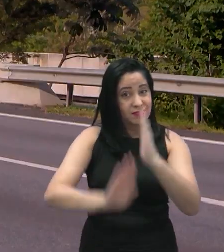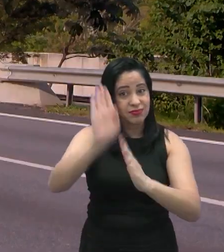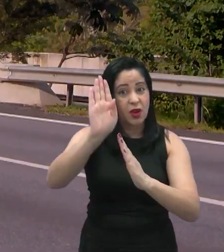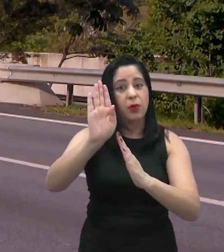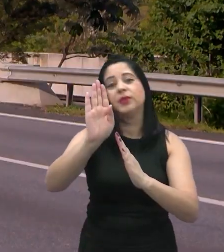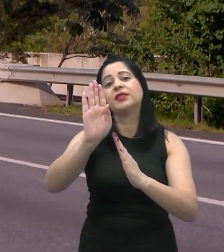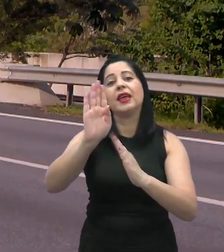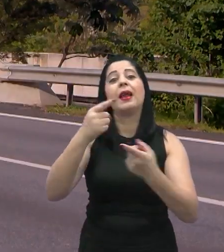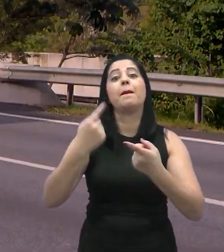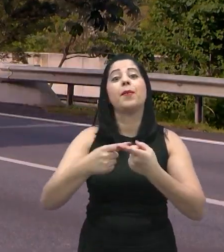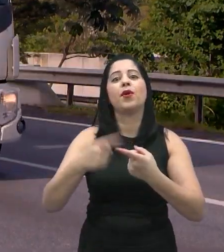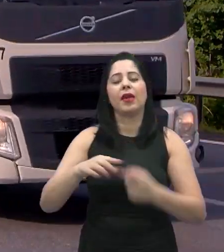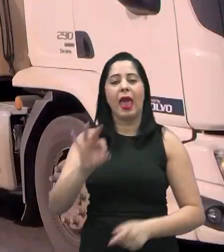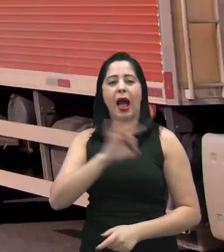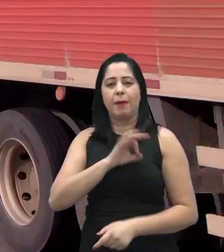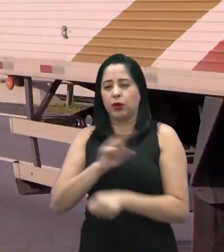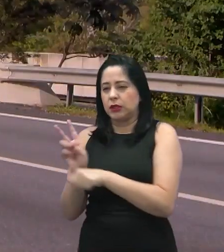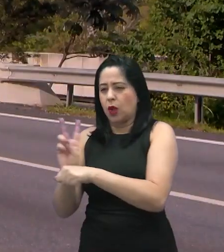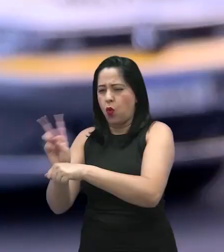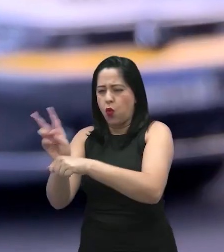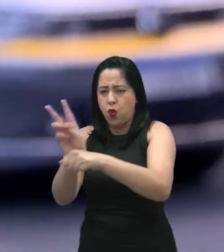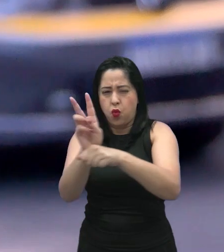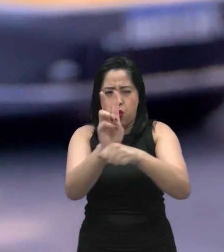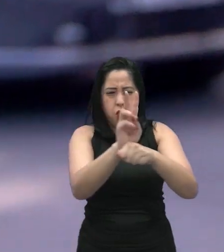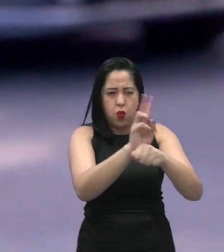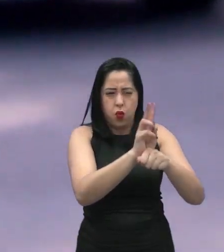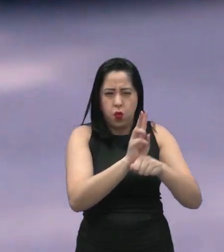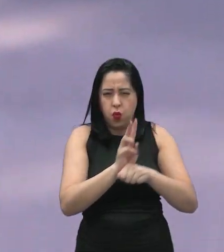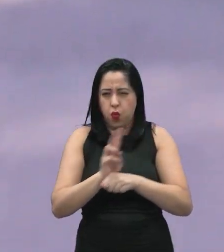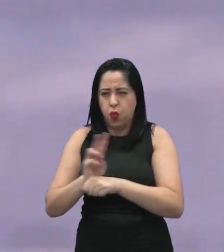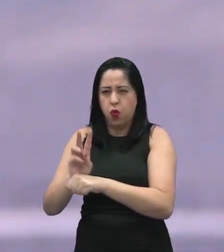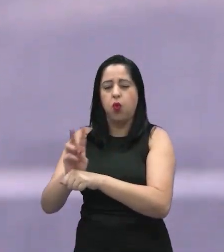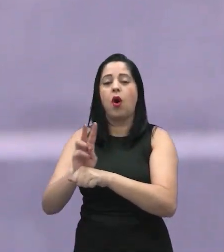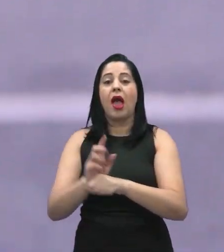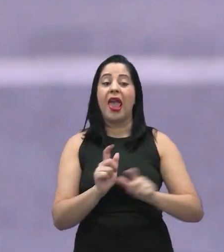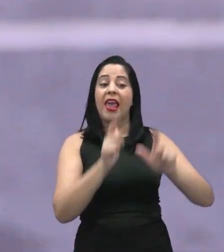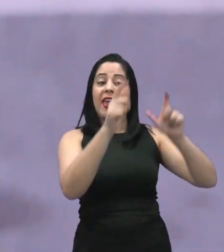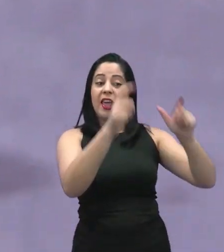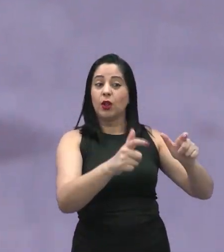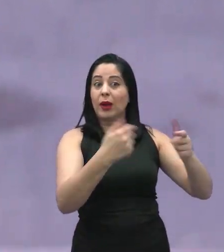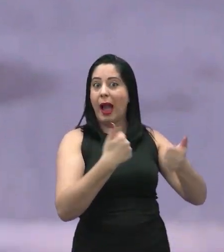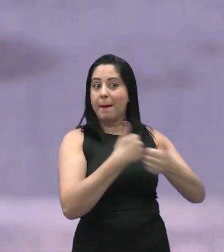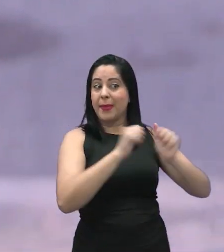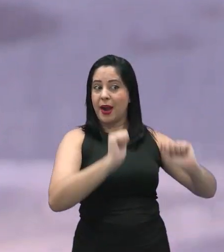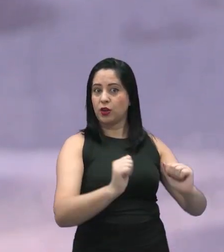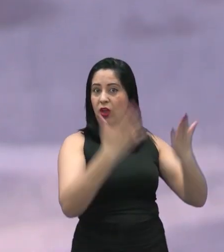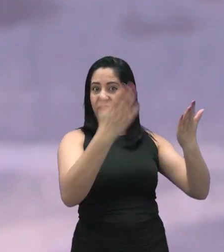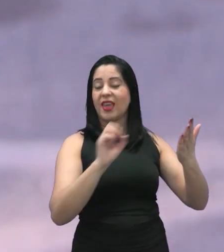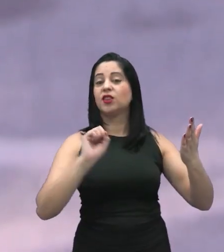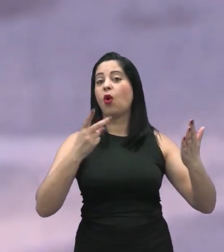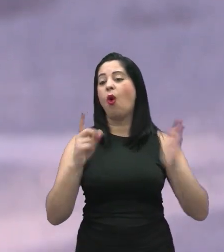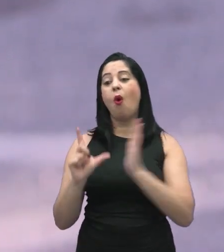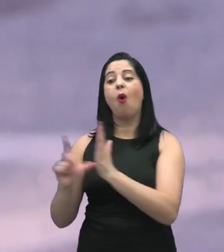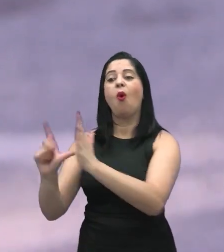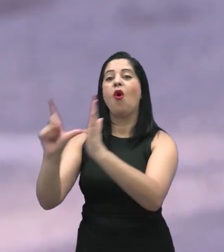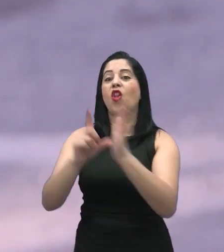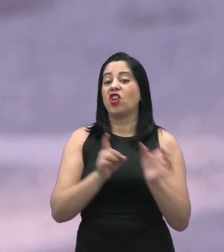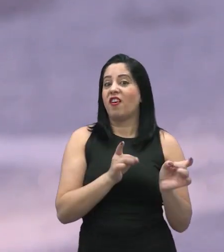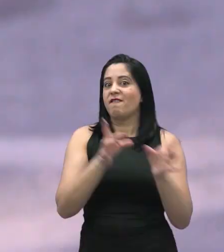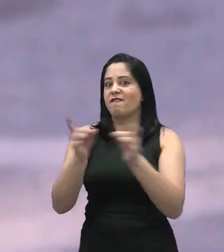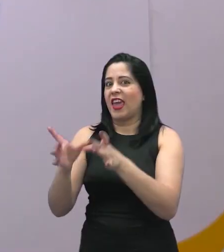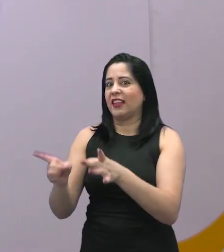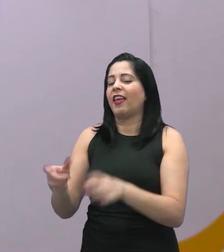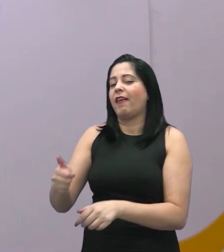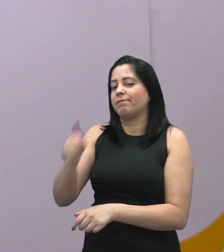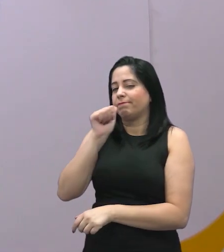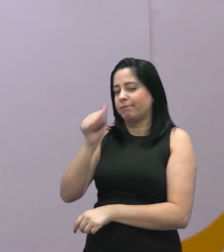a intensificação nas fiscalizações, tanto em locais próximos a eventos ou comércios que vendem bebidas